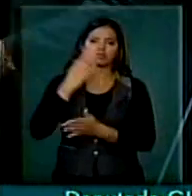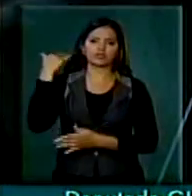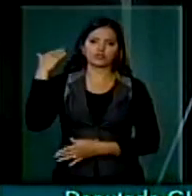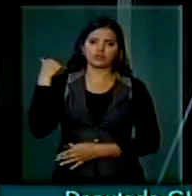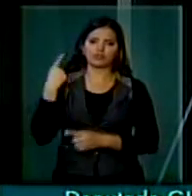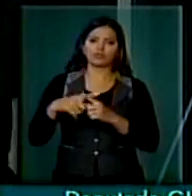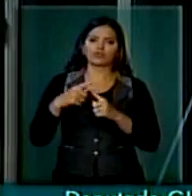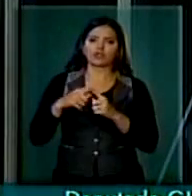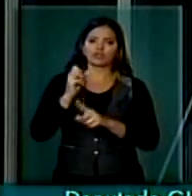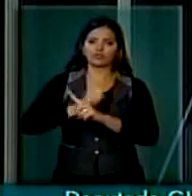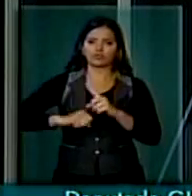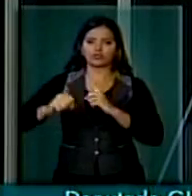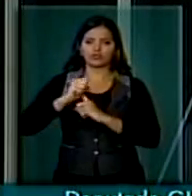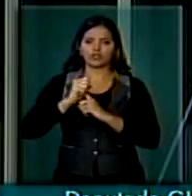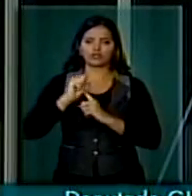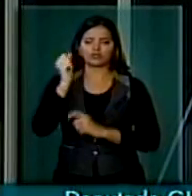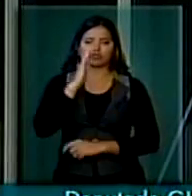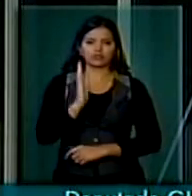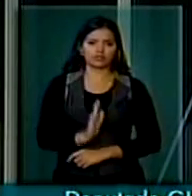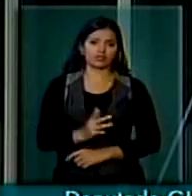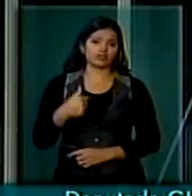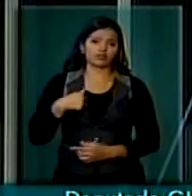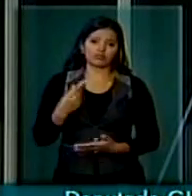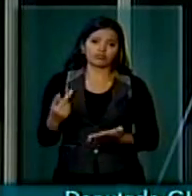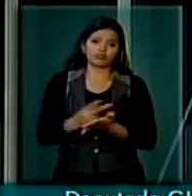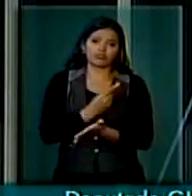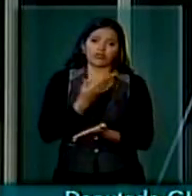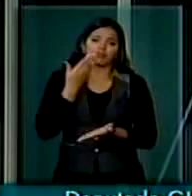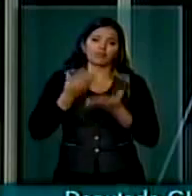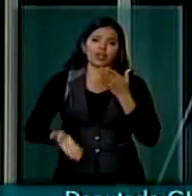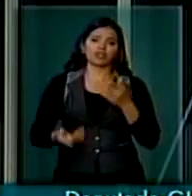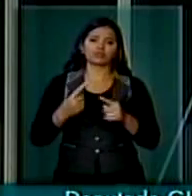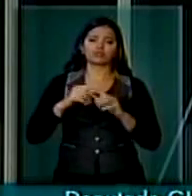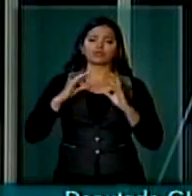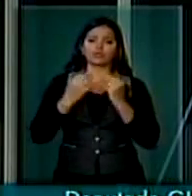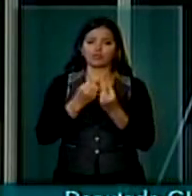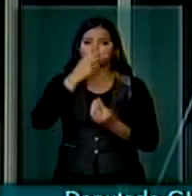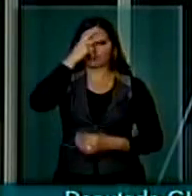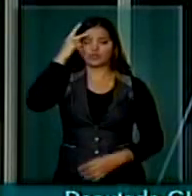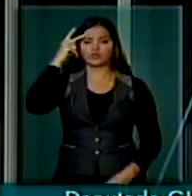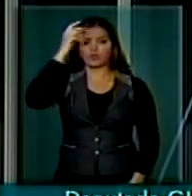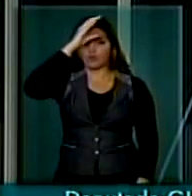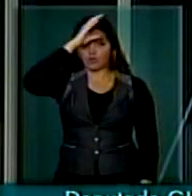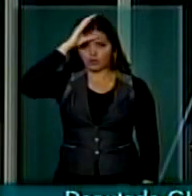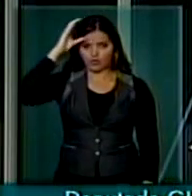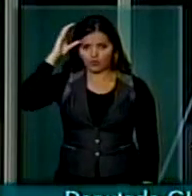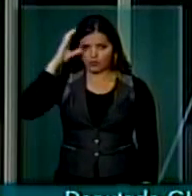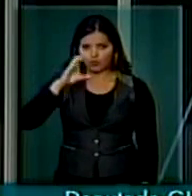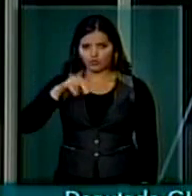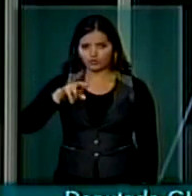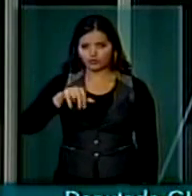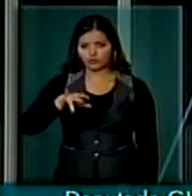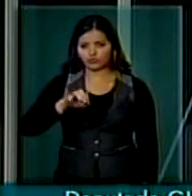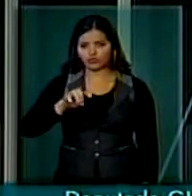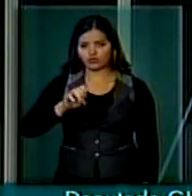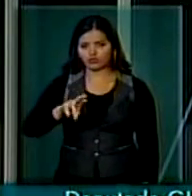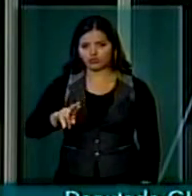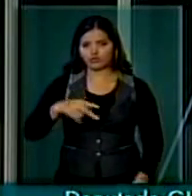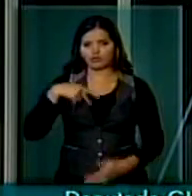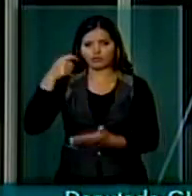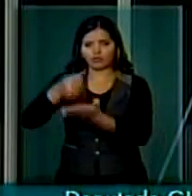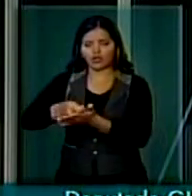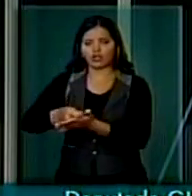paga pela sociedade brasileira, por todos os consumidores de energia, que vão pagar a multa aplicada a Furnas, que